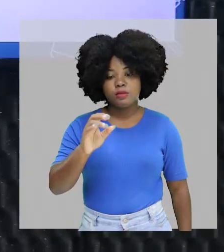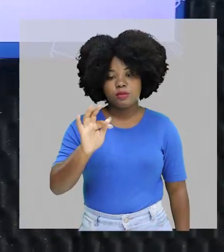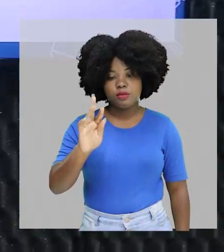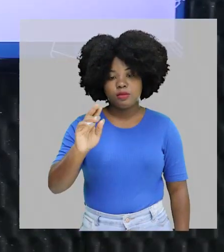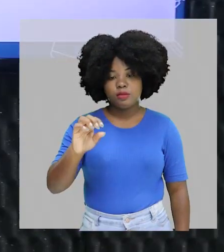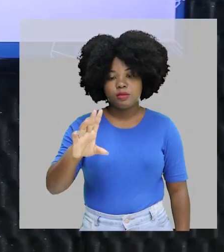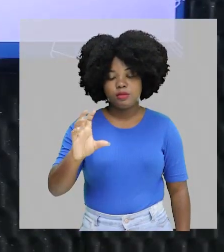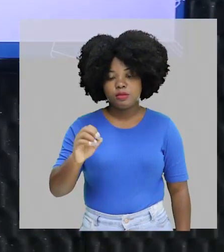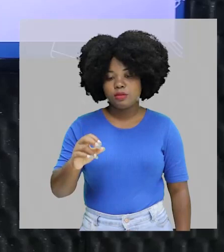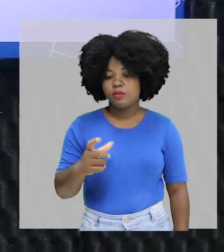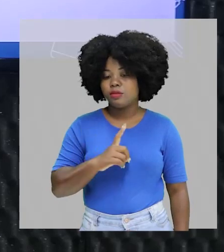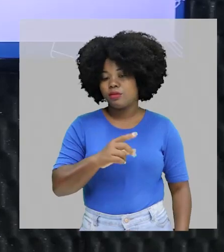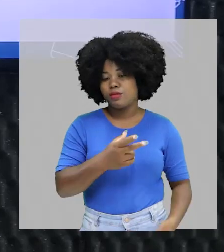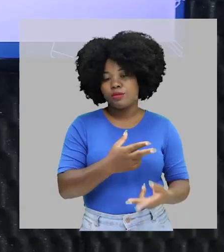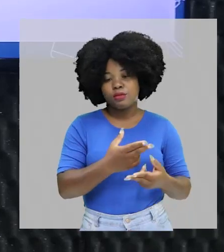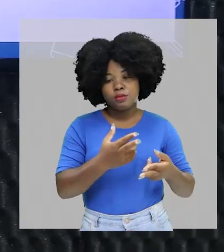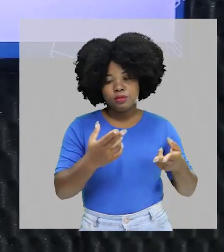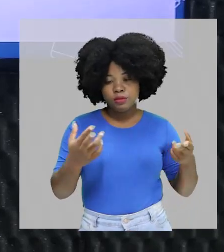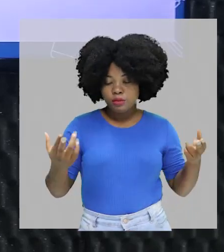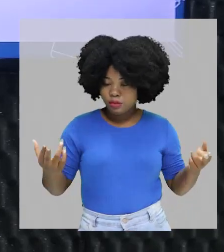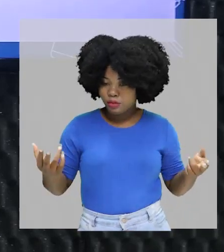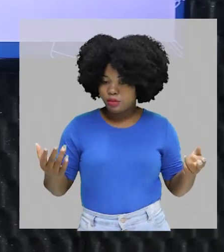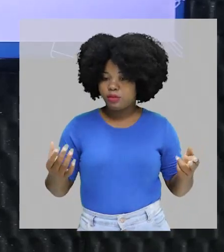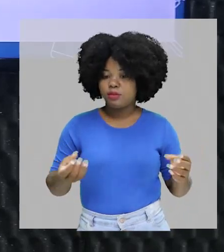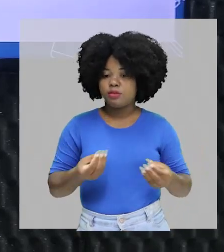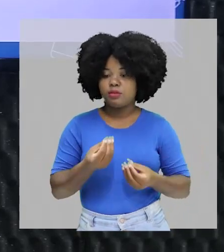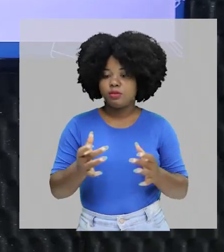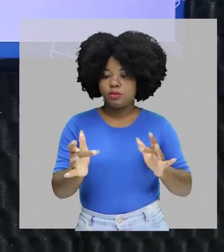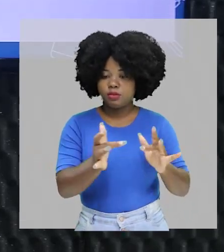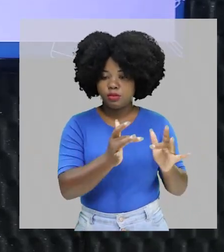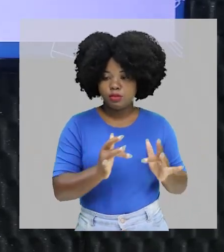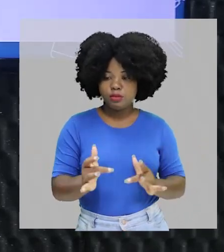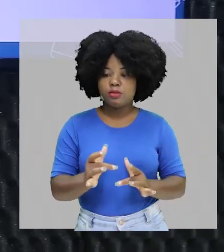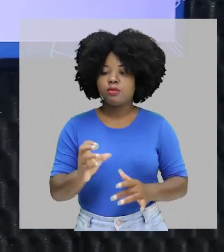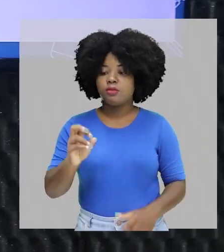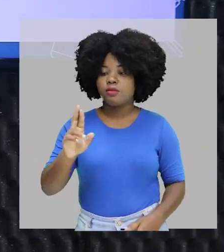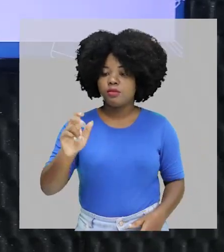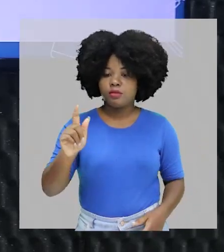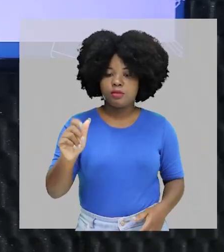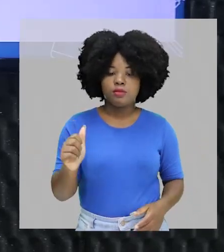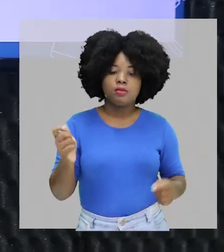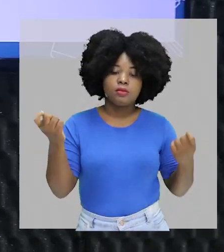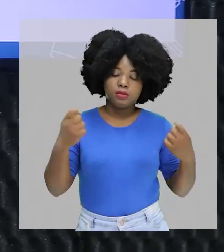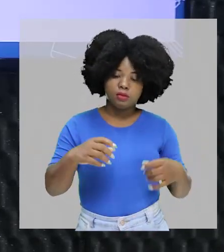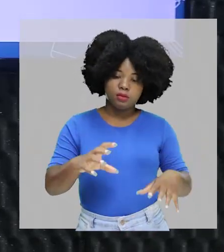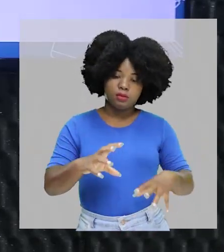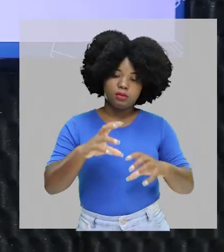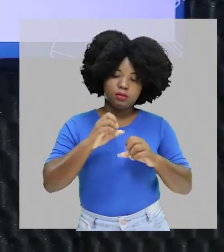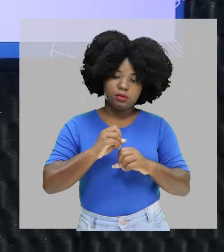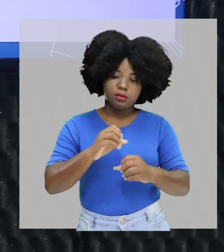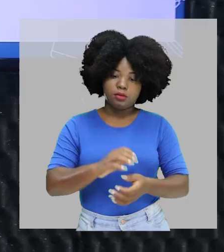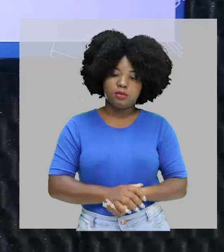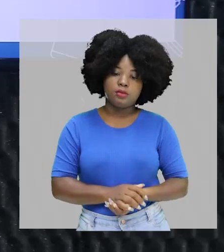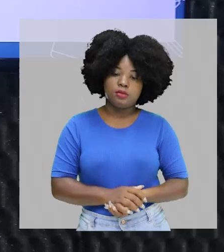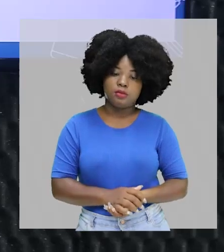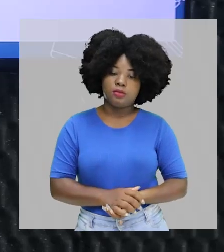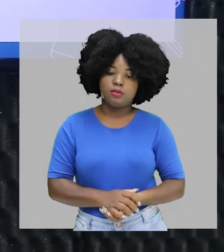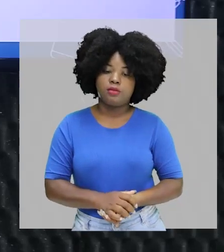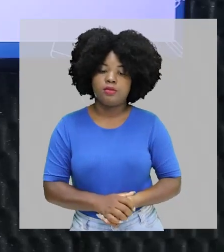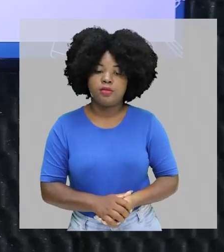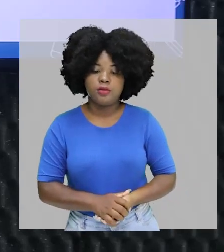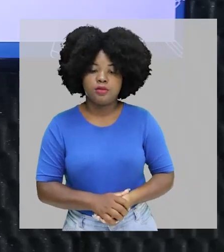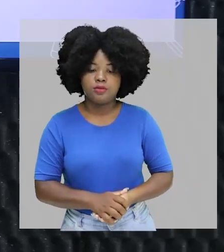uma afinidade com aquele órgão para poder ele ser absorvido e então emitir a